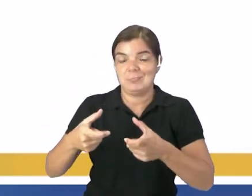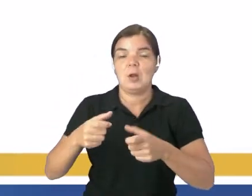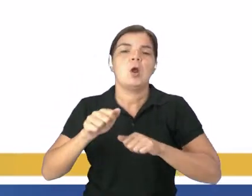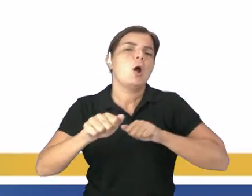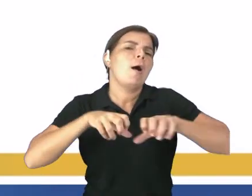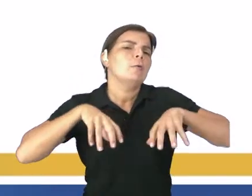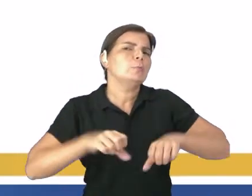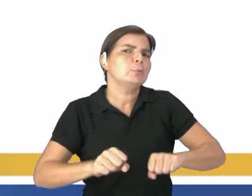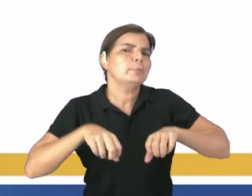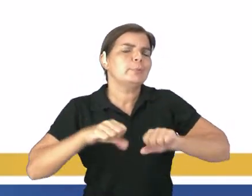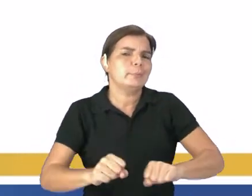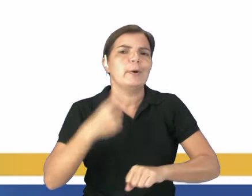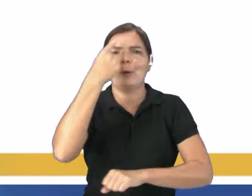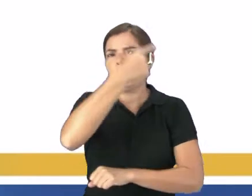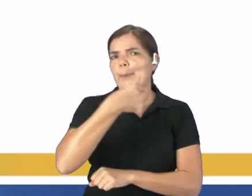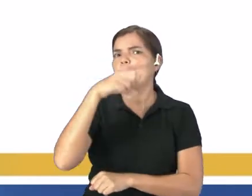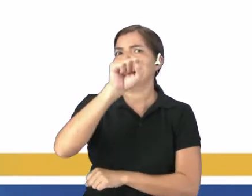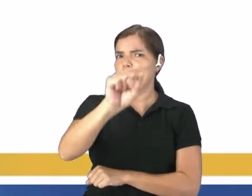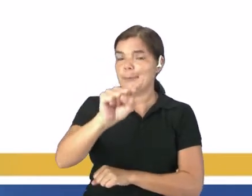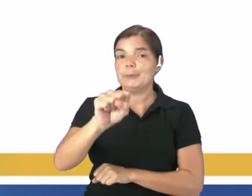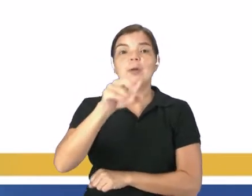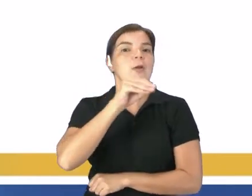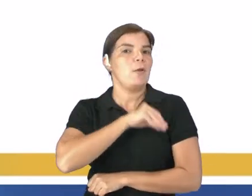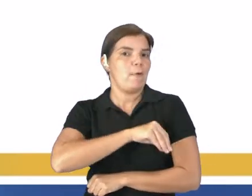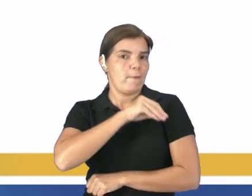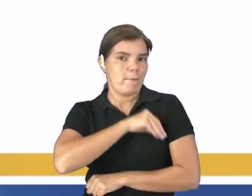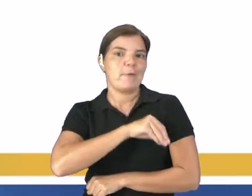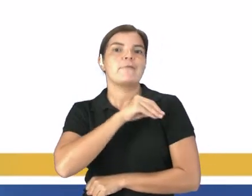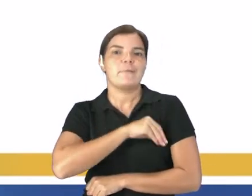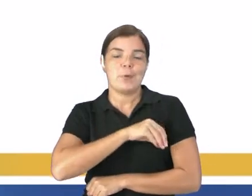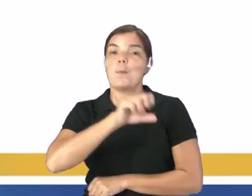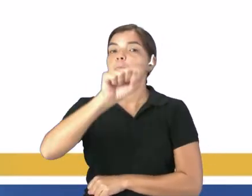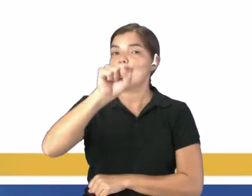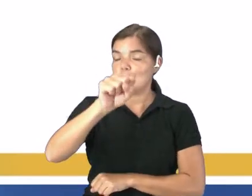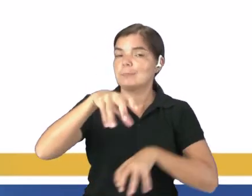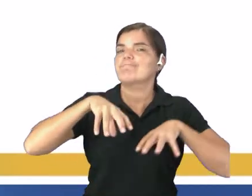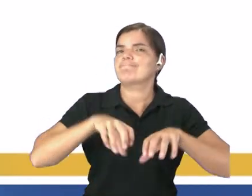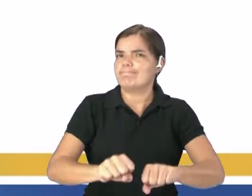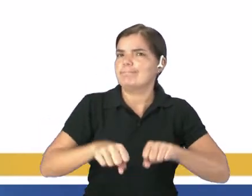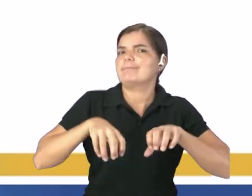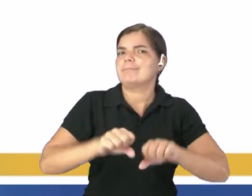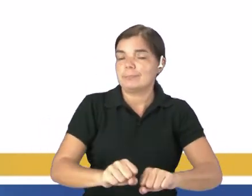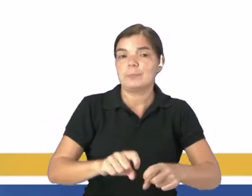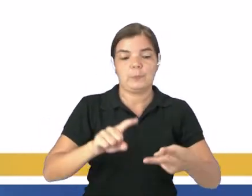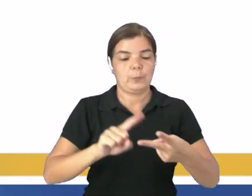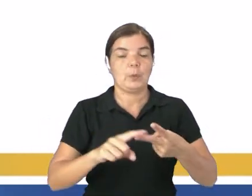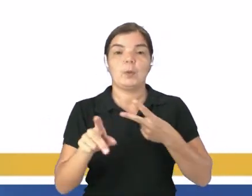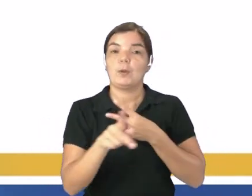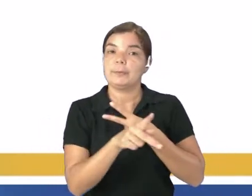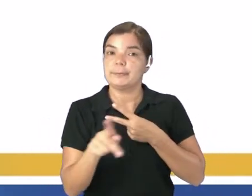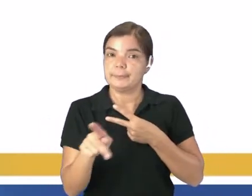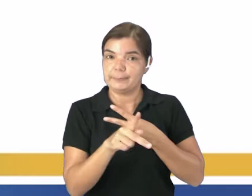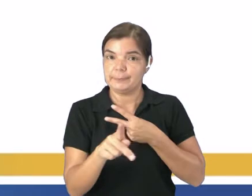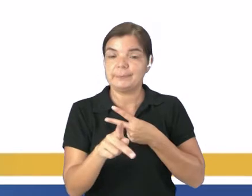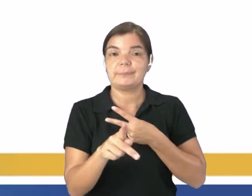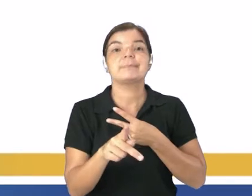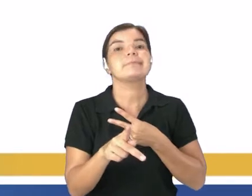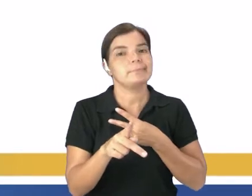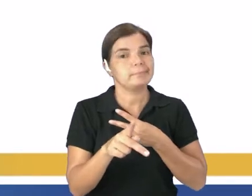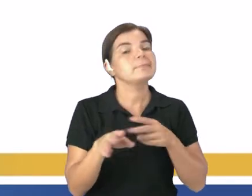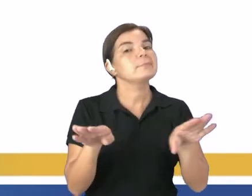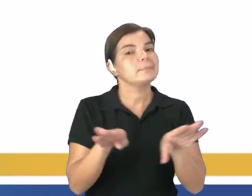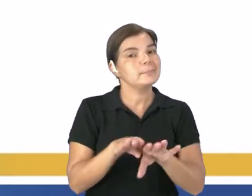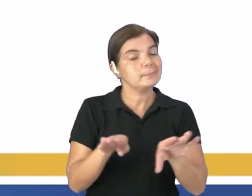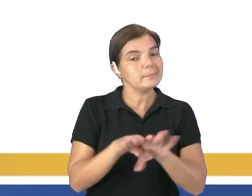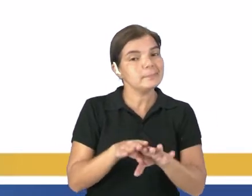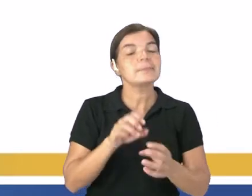horas do dia fazendo pão e vai receber por essas 8 horas diárias que ele teve lá fazendo pão. O professor vende as horas diárias